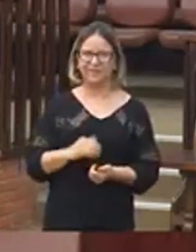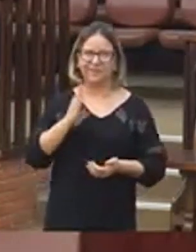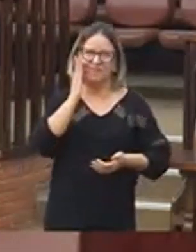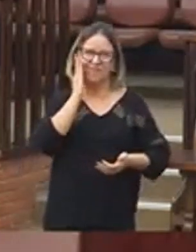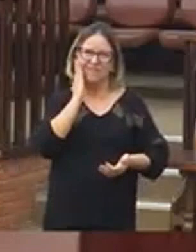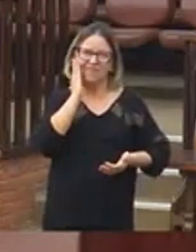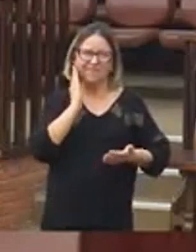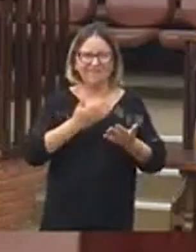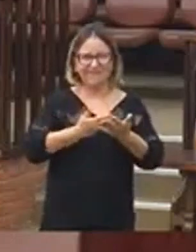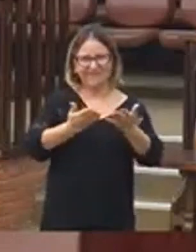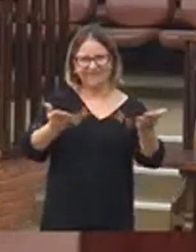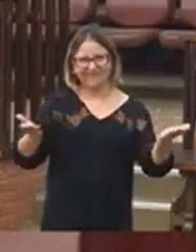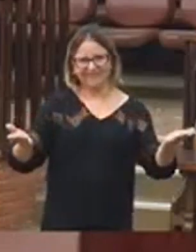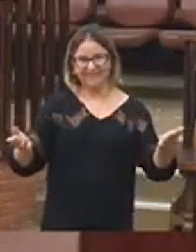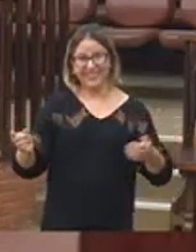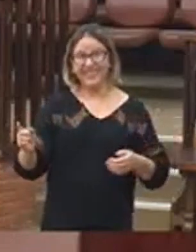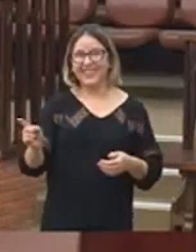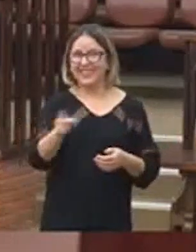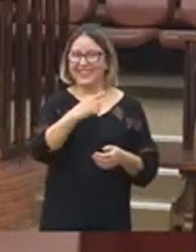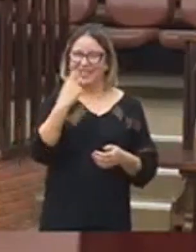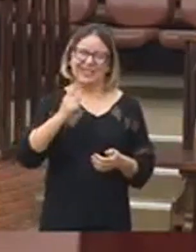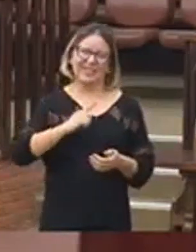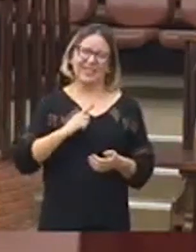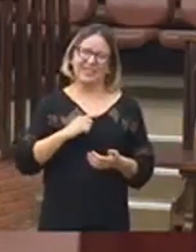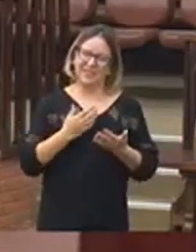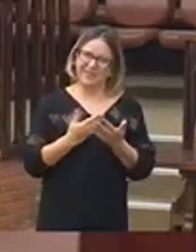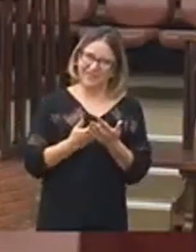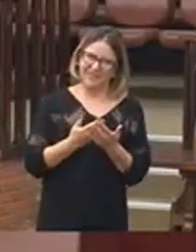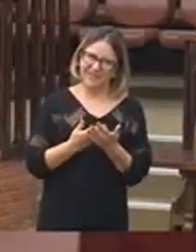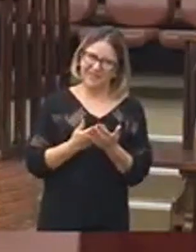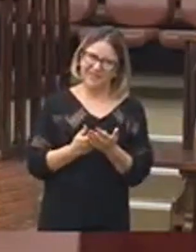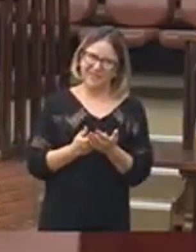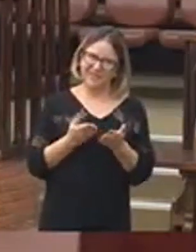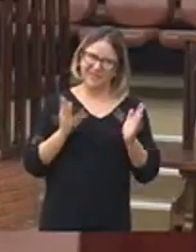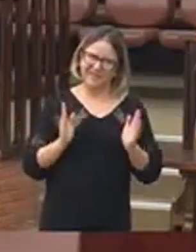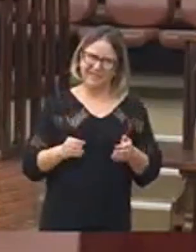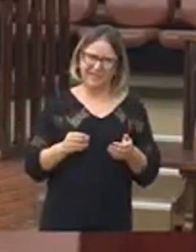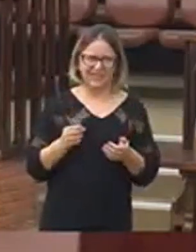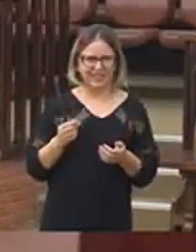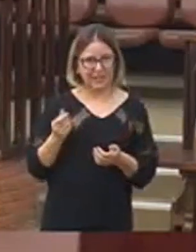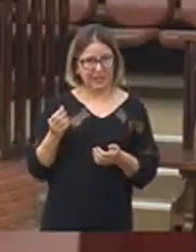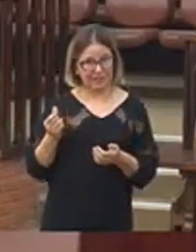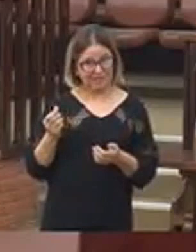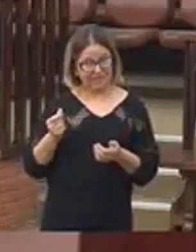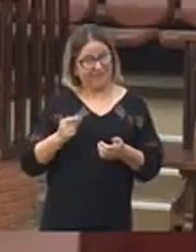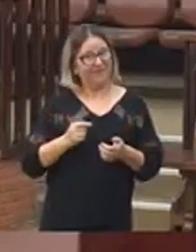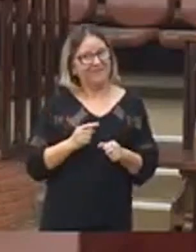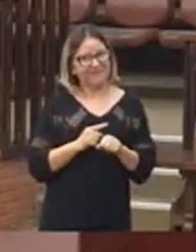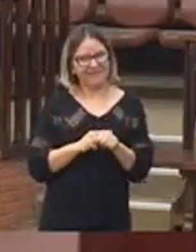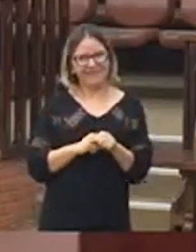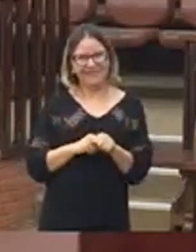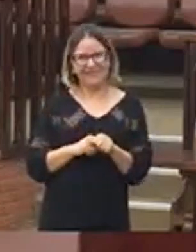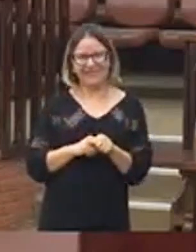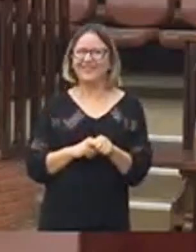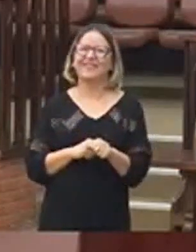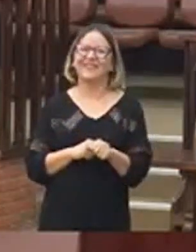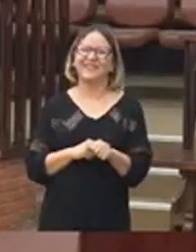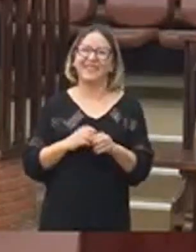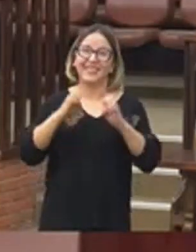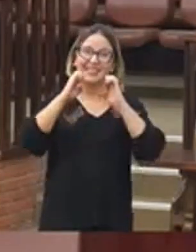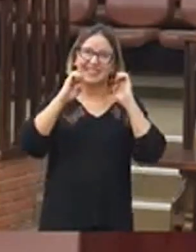Queridos, nós temos caminhado já há algum tempo no Evangelho de